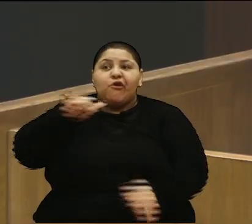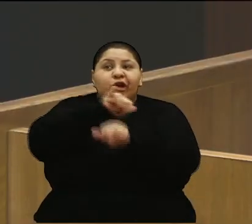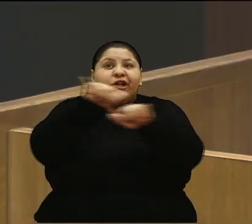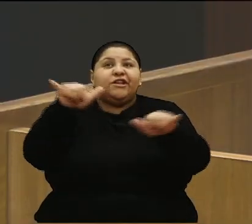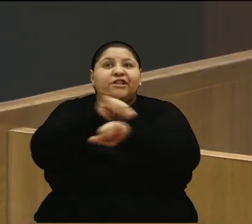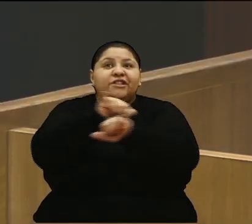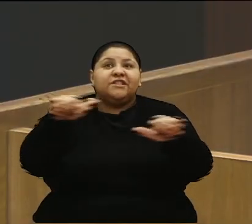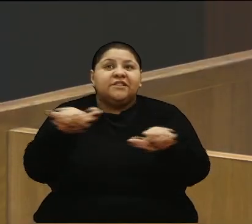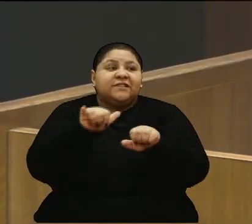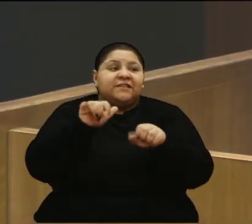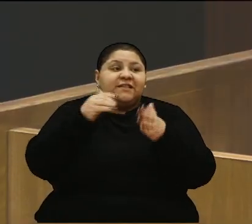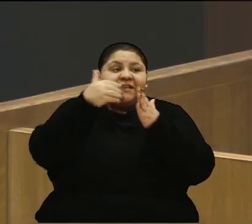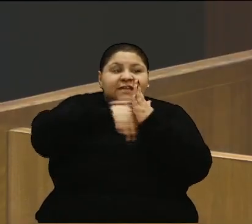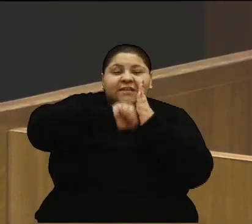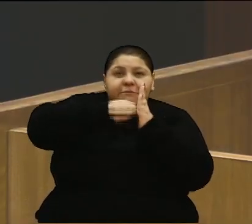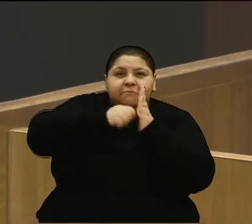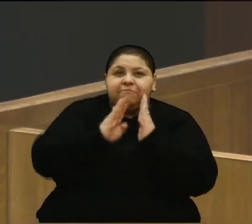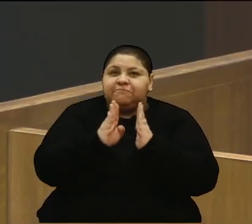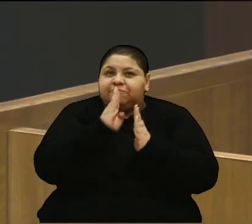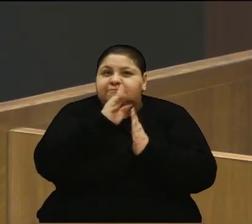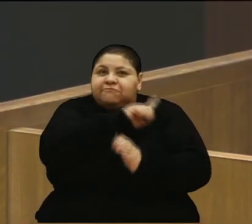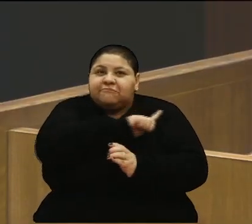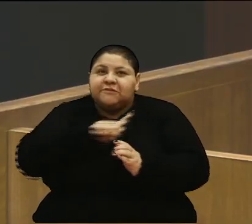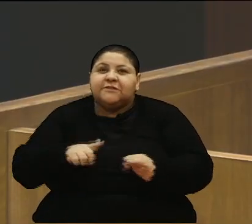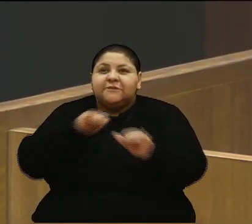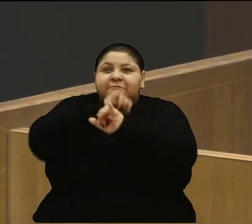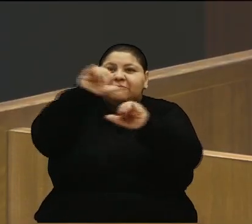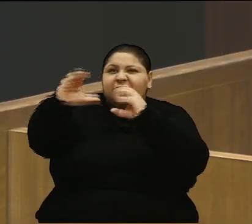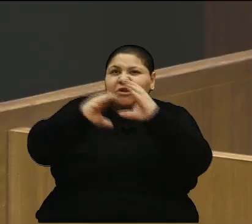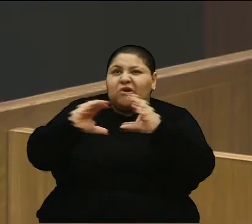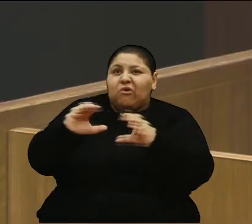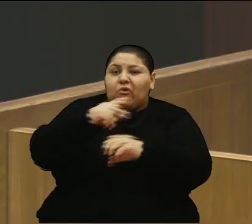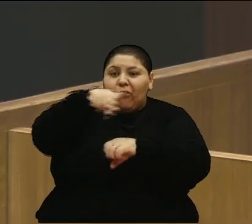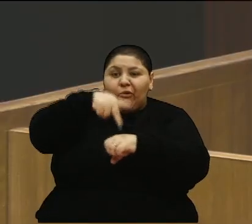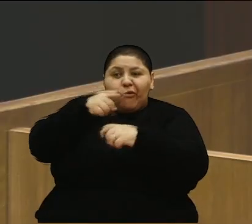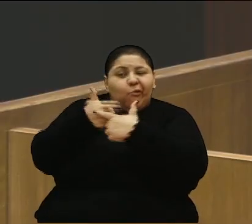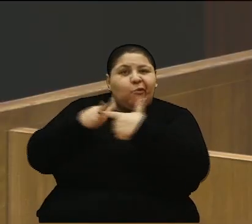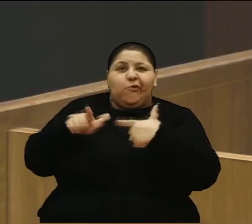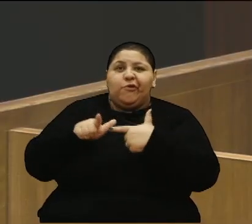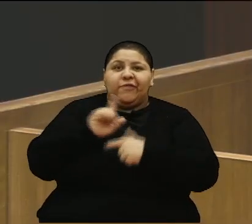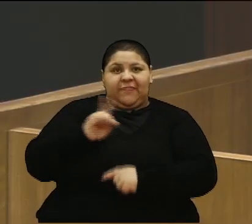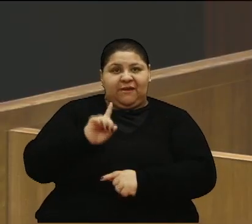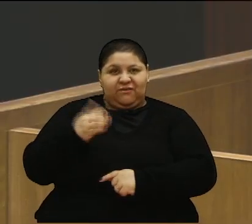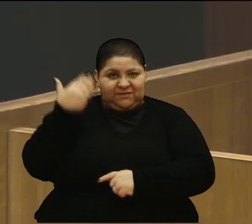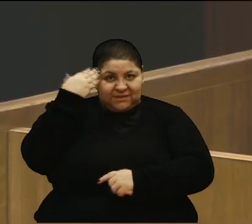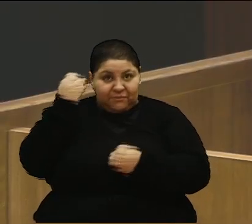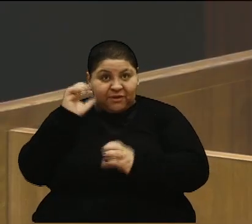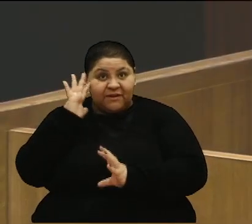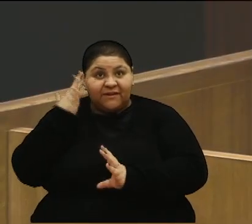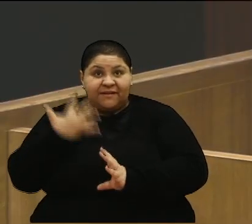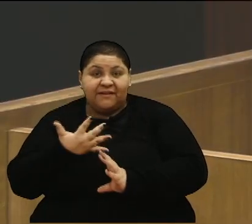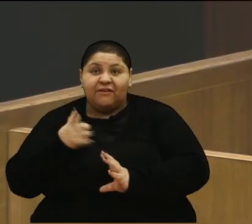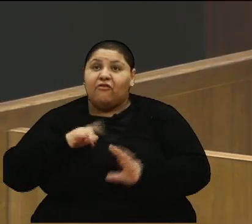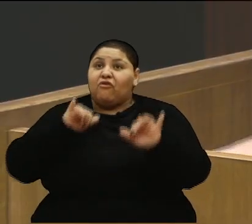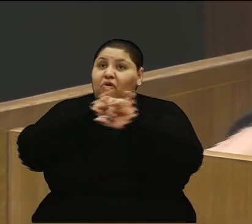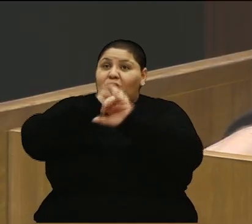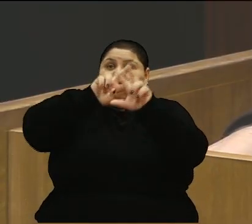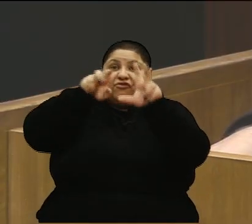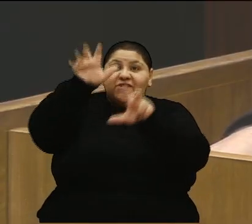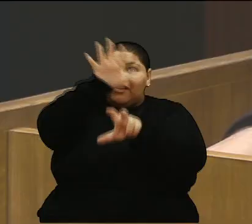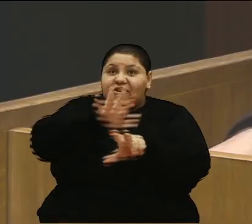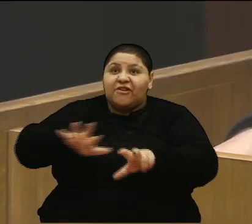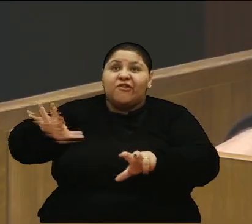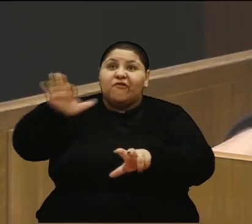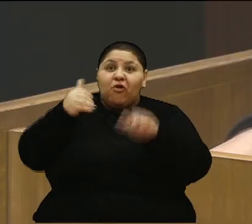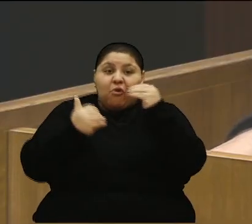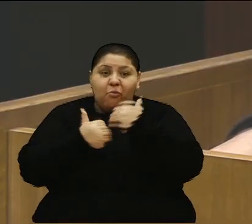informações sigilosas do governo para a imprensa. O país ficou dividido? Não ficou. Sabe o que ocorreu? Virou um tema nacional, foi para a Suprema